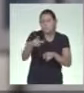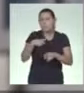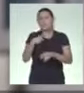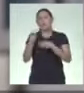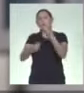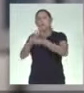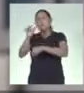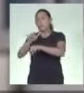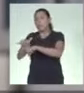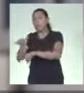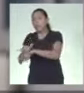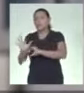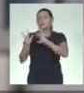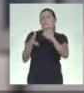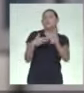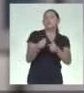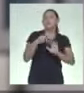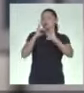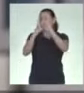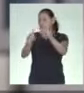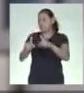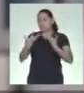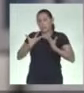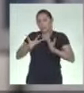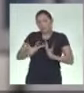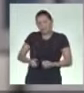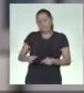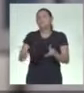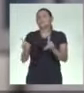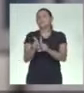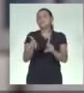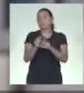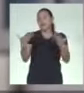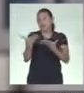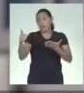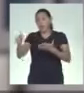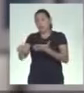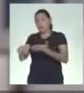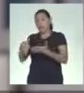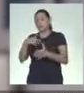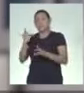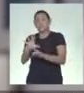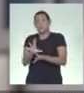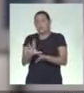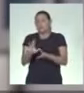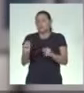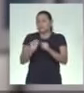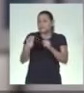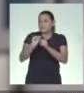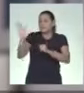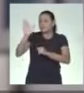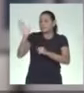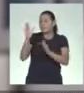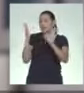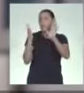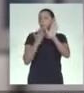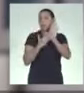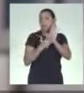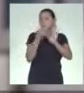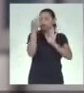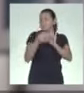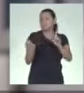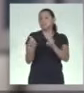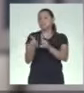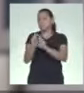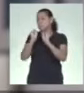enganar os maringaenses. Todos já estamos cansados disso. Aqui buscamos fazer uma campanha com